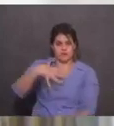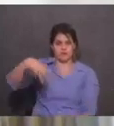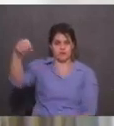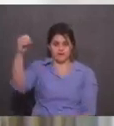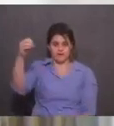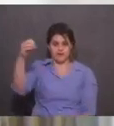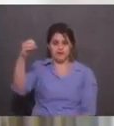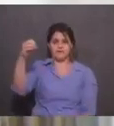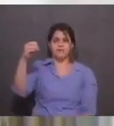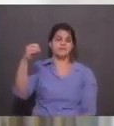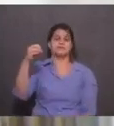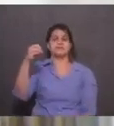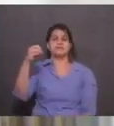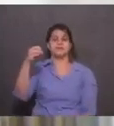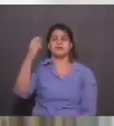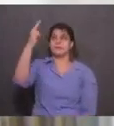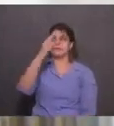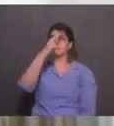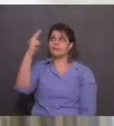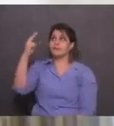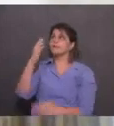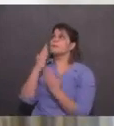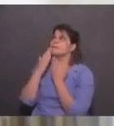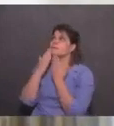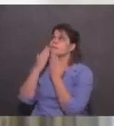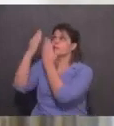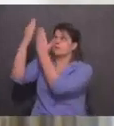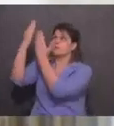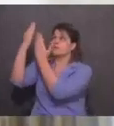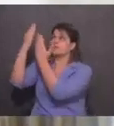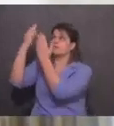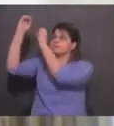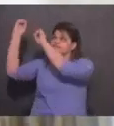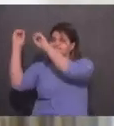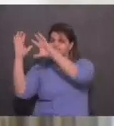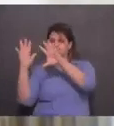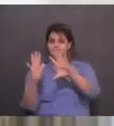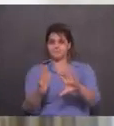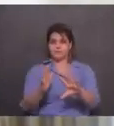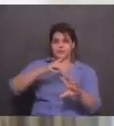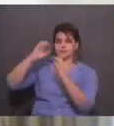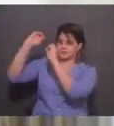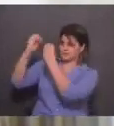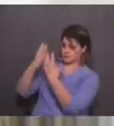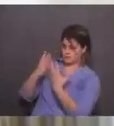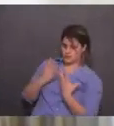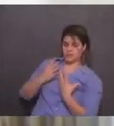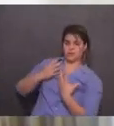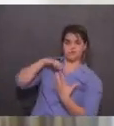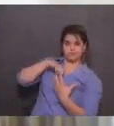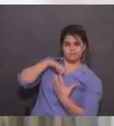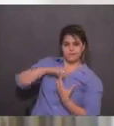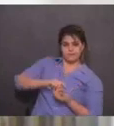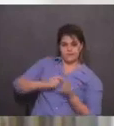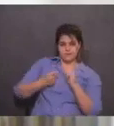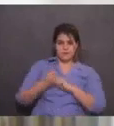de fé e de piedade, se vão transformando à imagem do vosso Filho, que é Deus convosco na unidade do